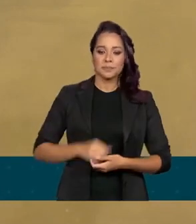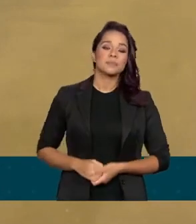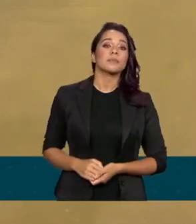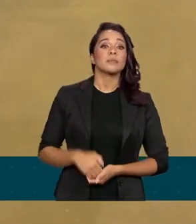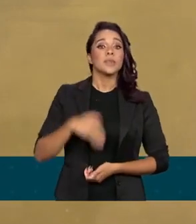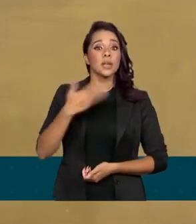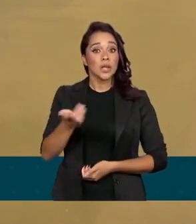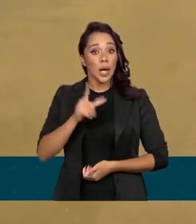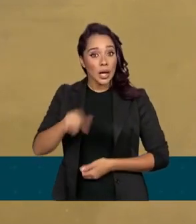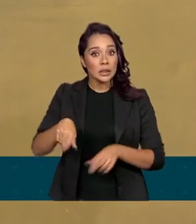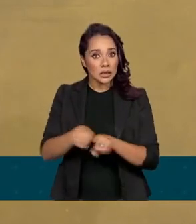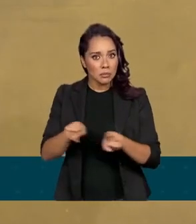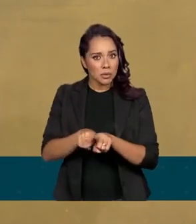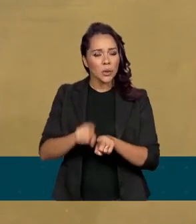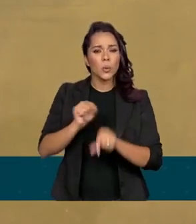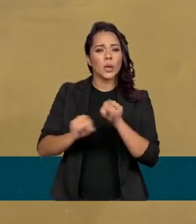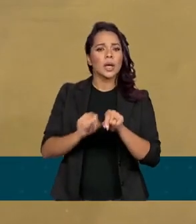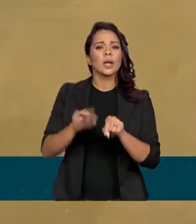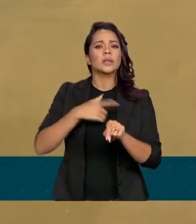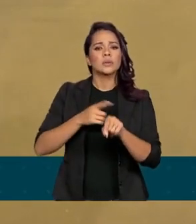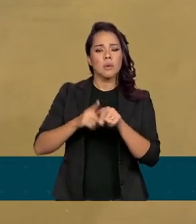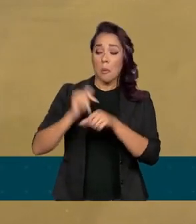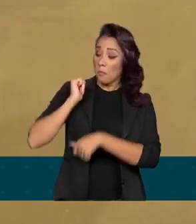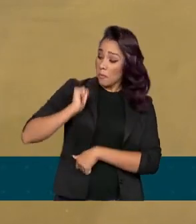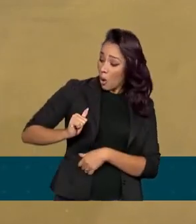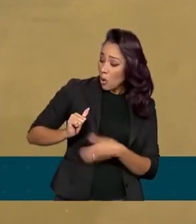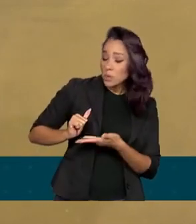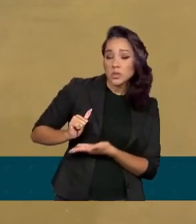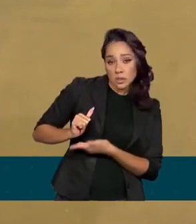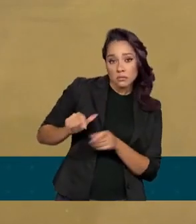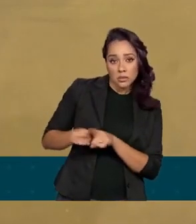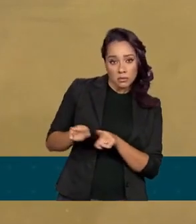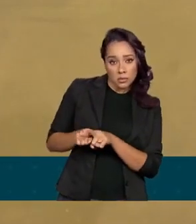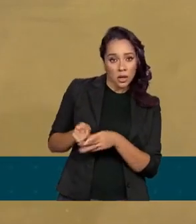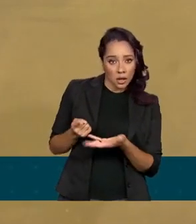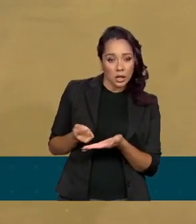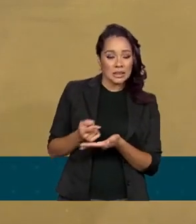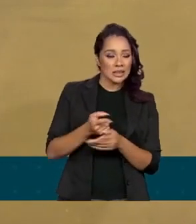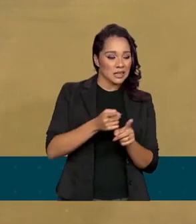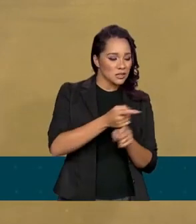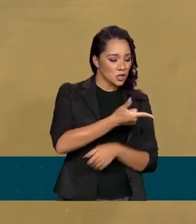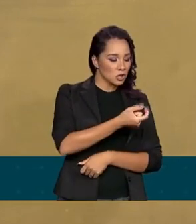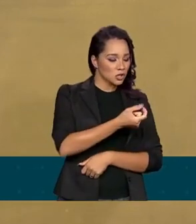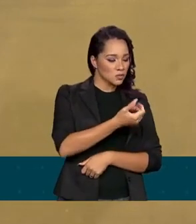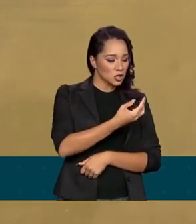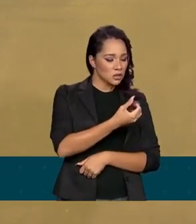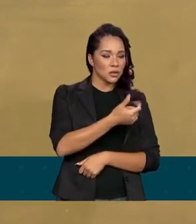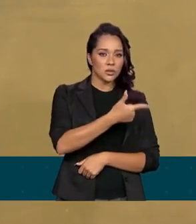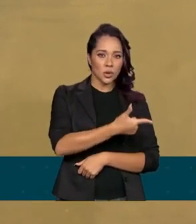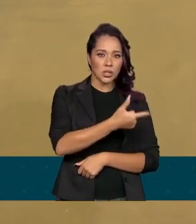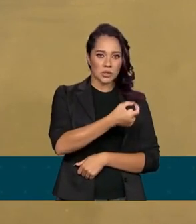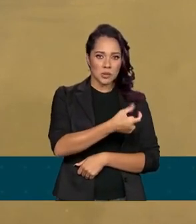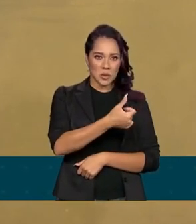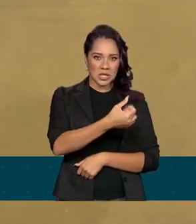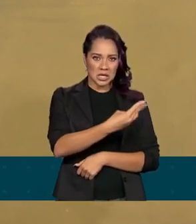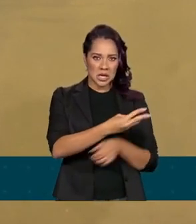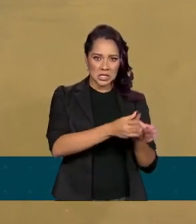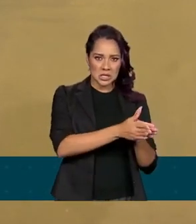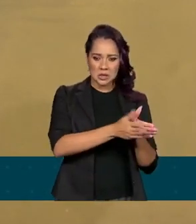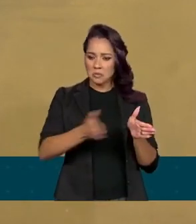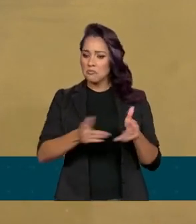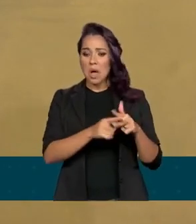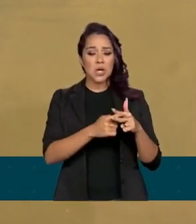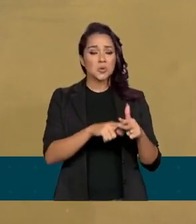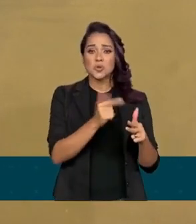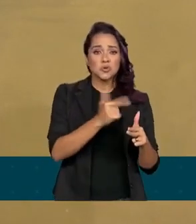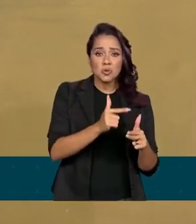Portanto, é também no reajuste das bolsas. Desde 2013 não há reajuste das bolsas da CAPES